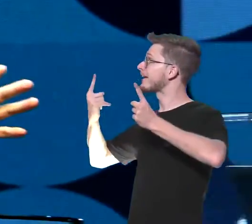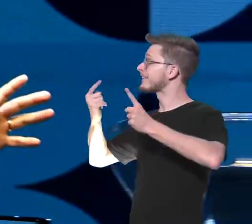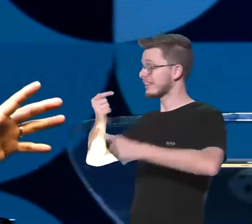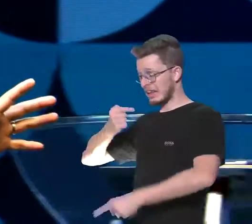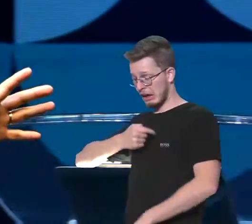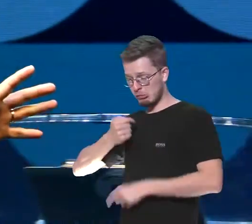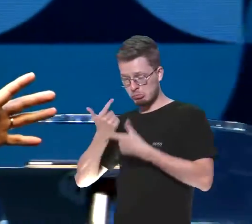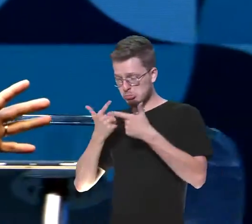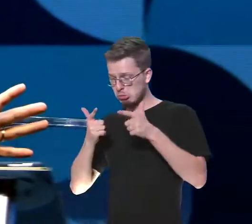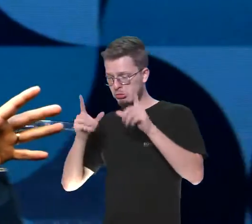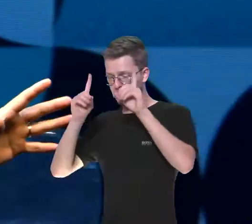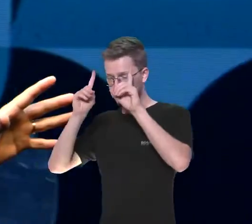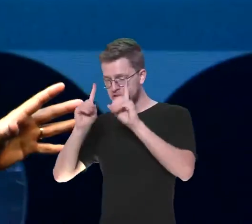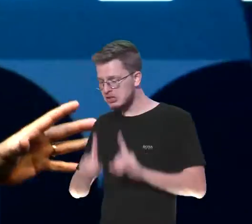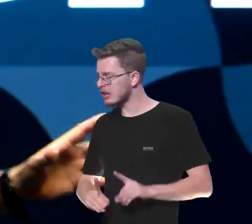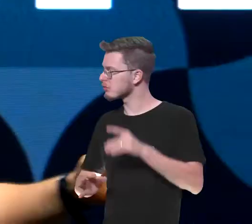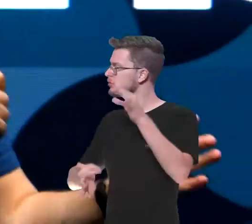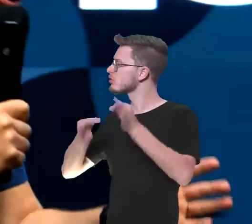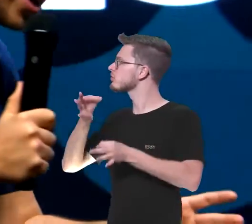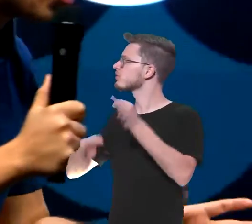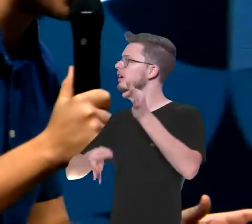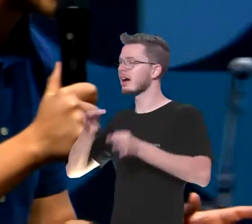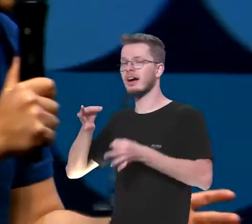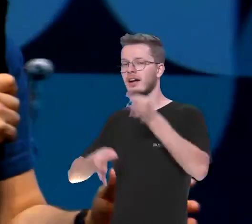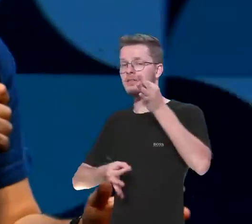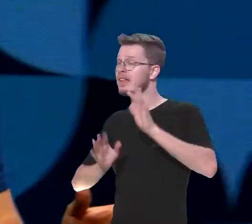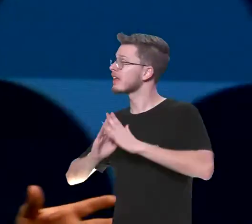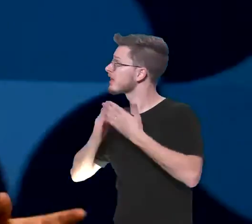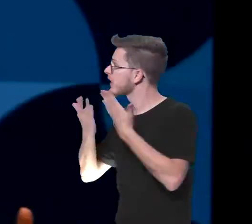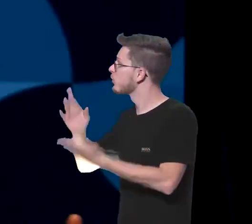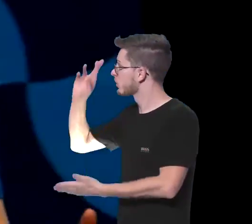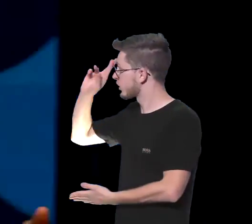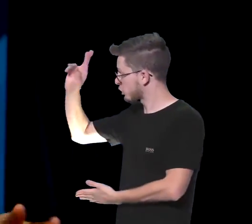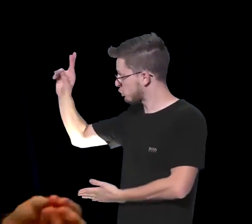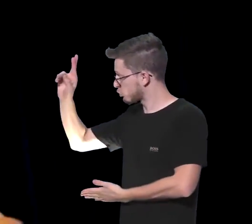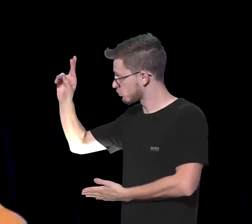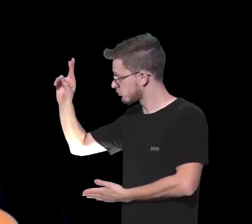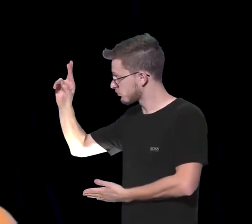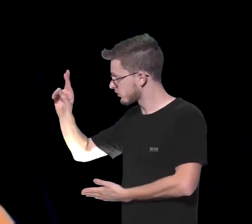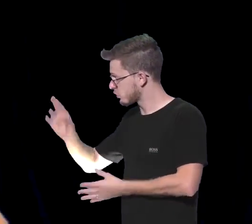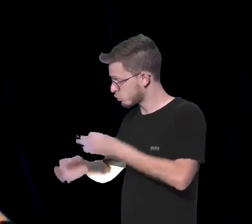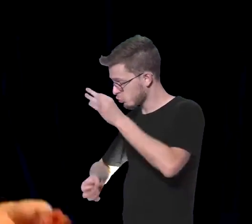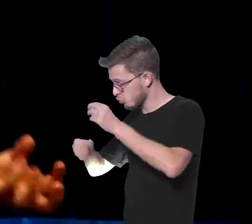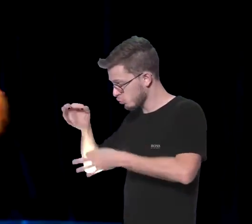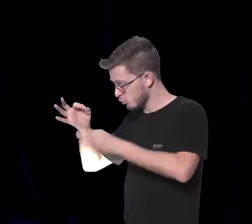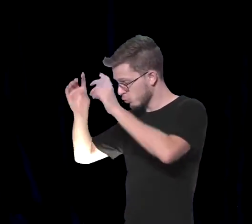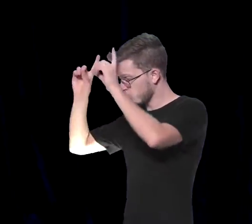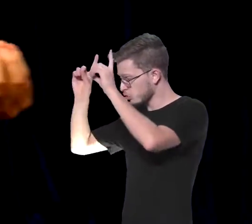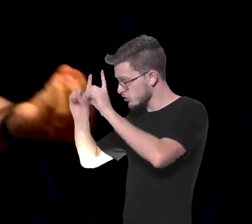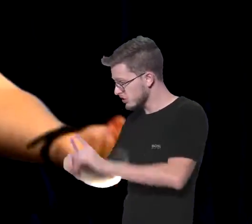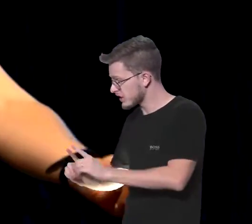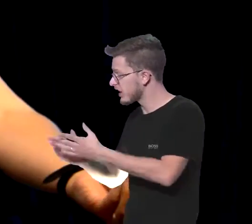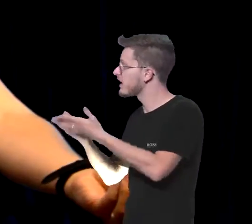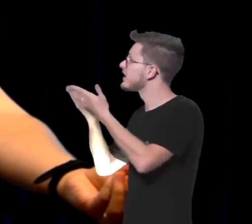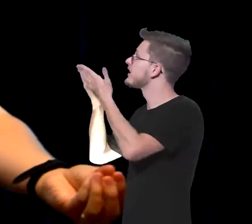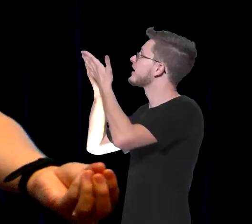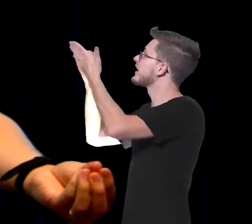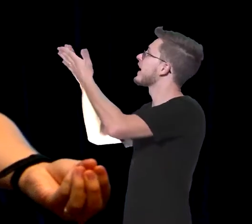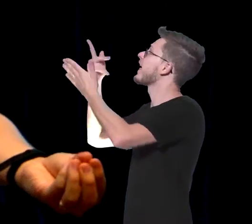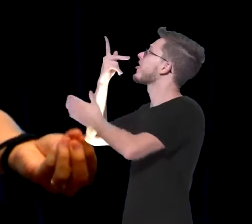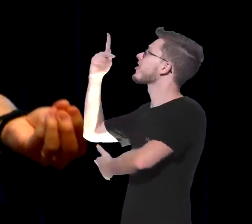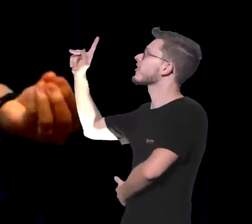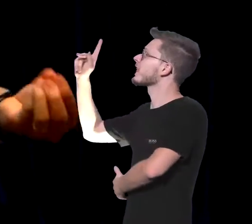tenho condições de ser o juiz. Então, Senhor, eu entrego a causa, eu entrego o